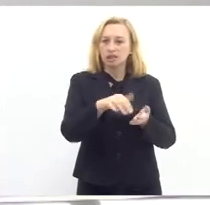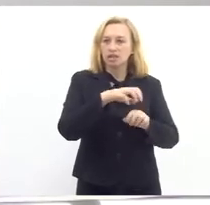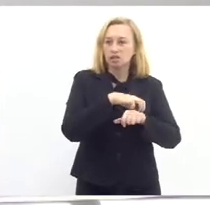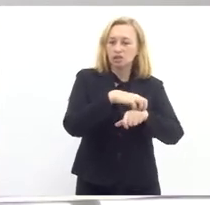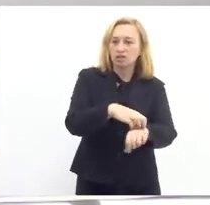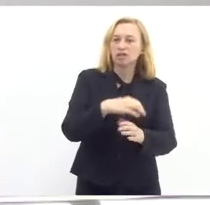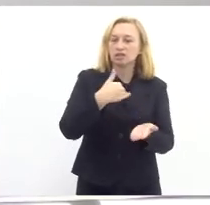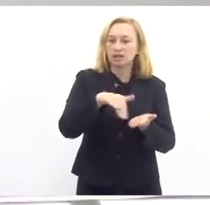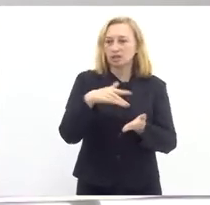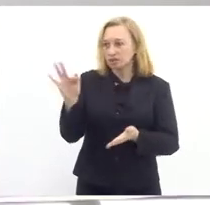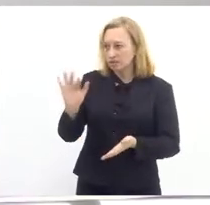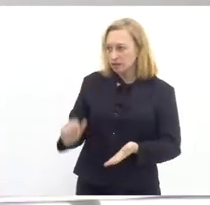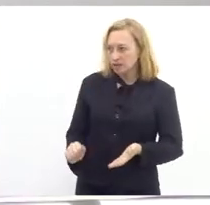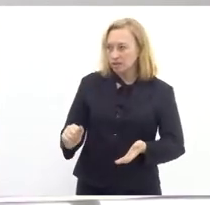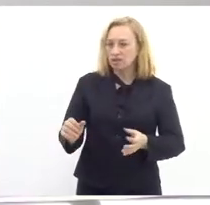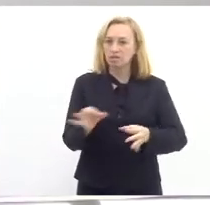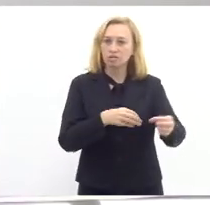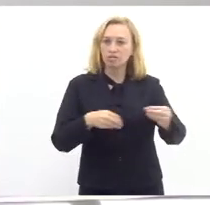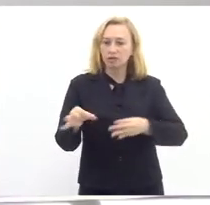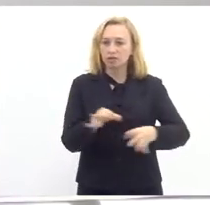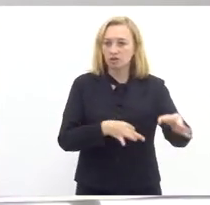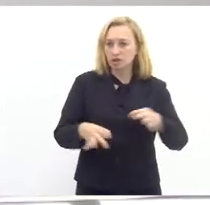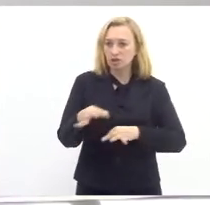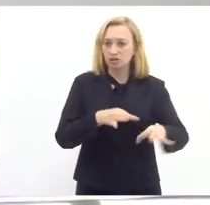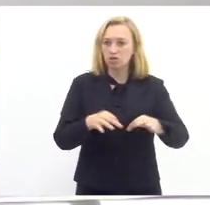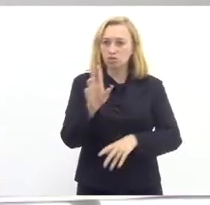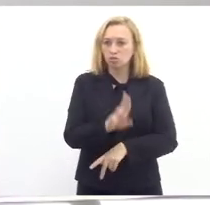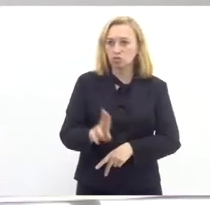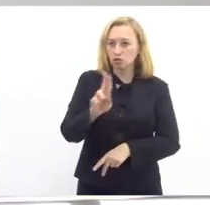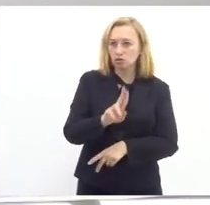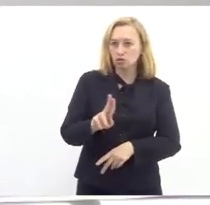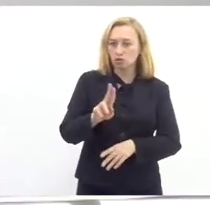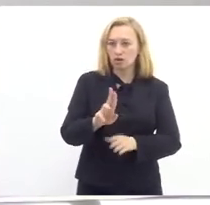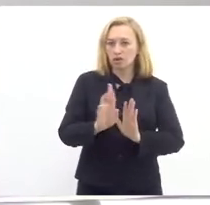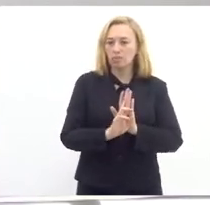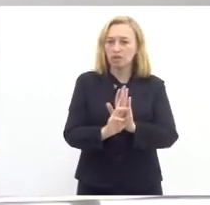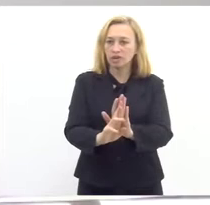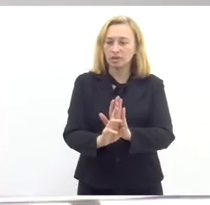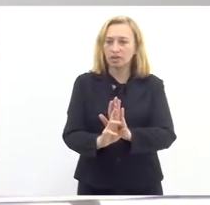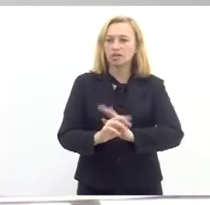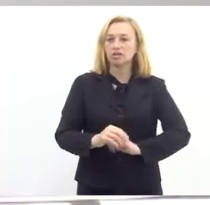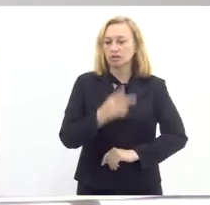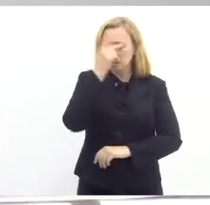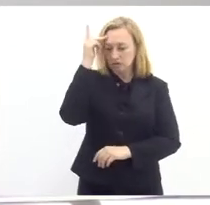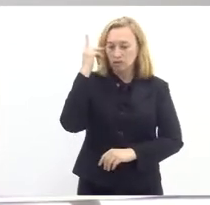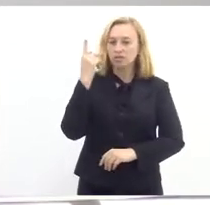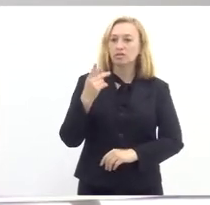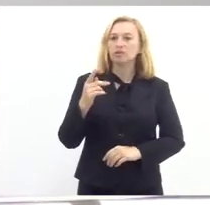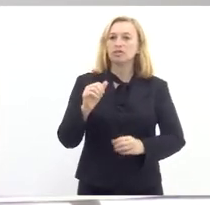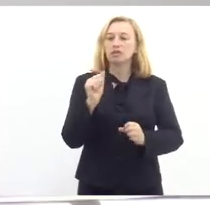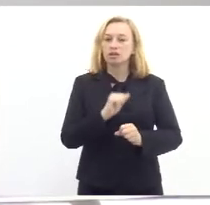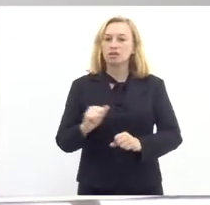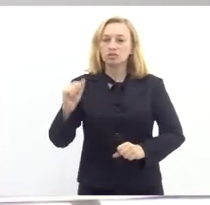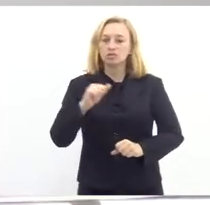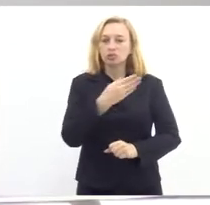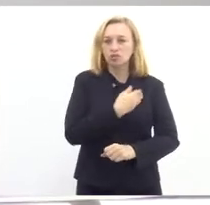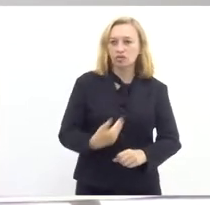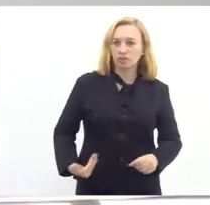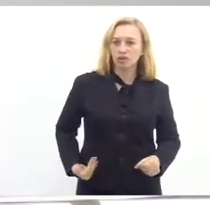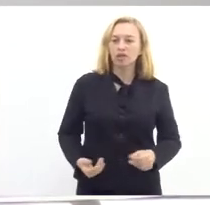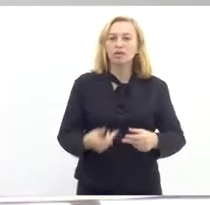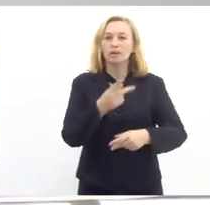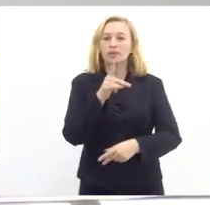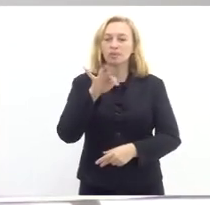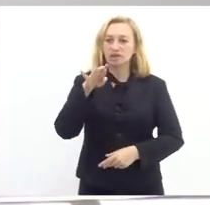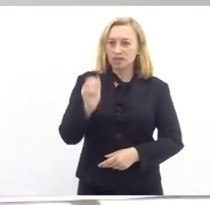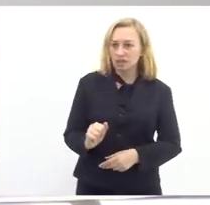Secretaria de Fazenda, Secretaria de Planejamento, representantes de usuários, supervias, GETRAMPs, assessores do governador, tanto a